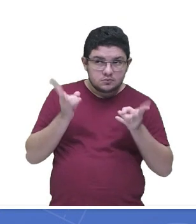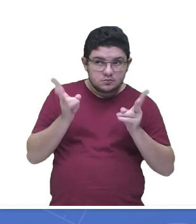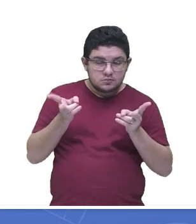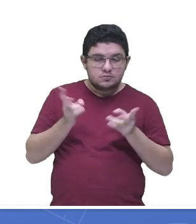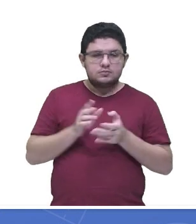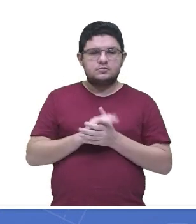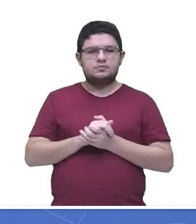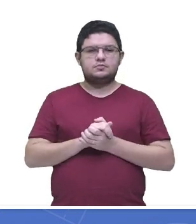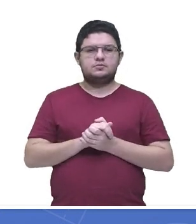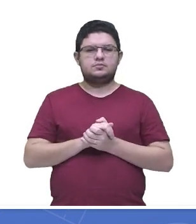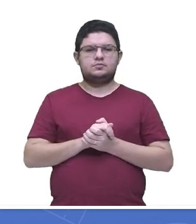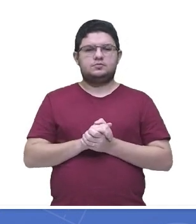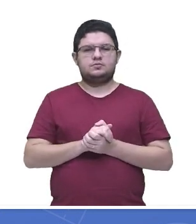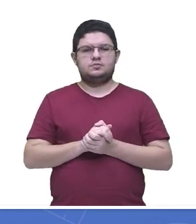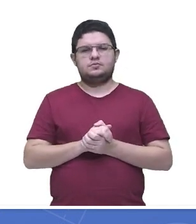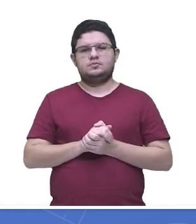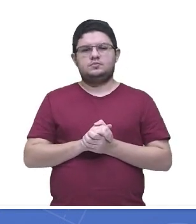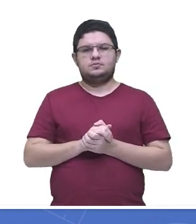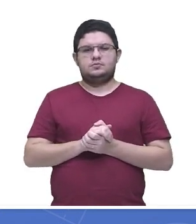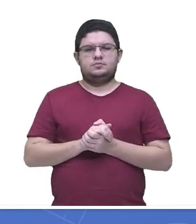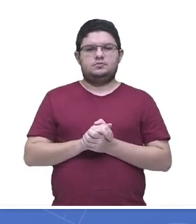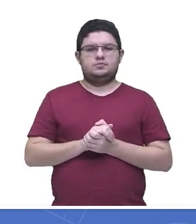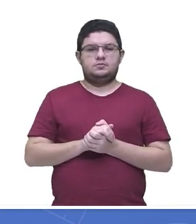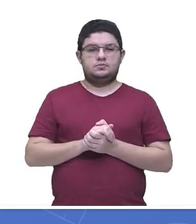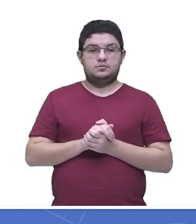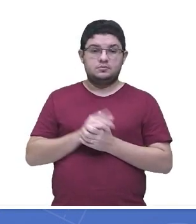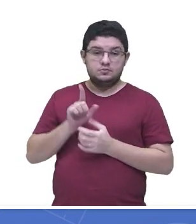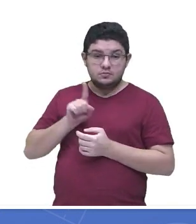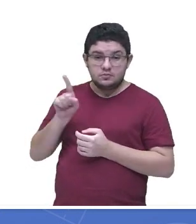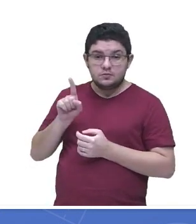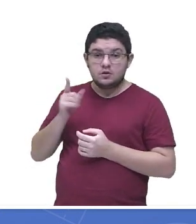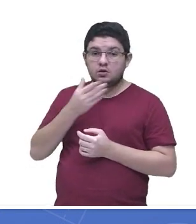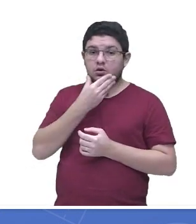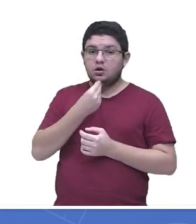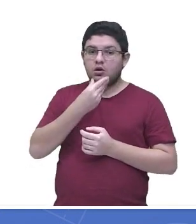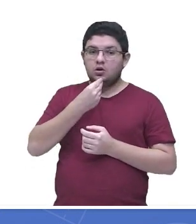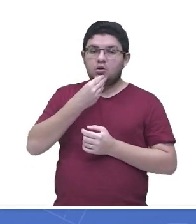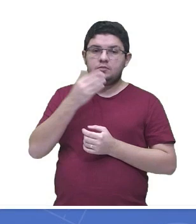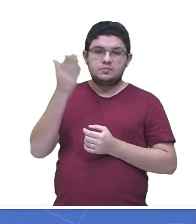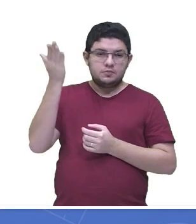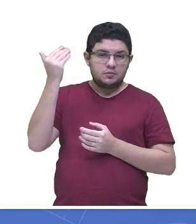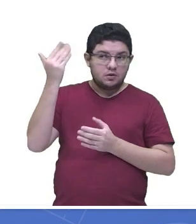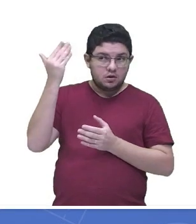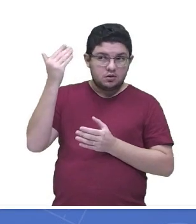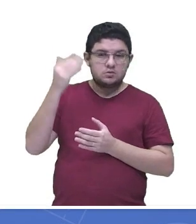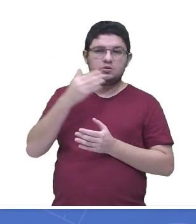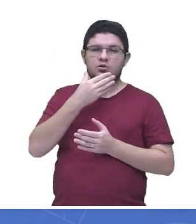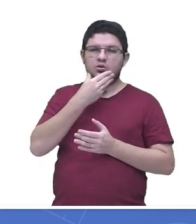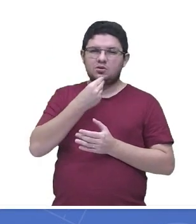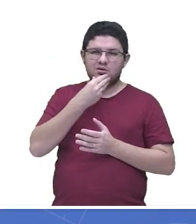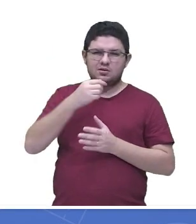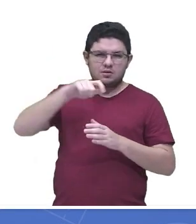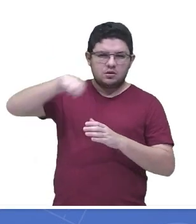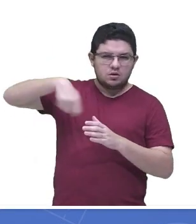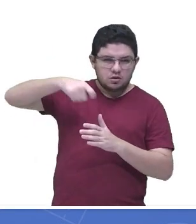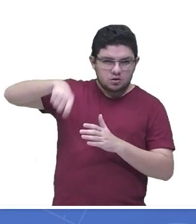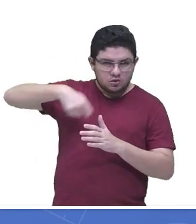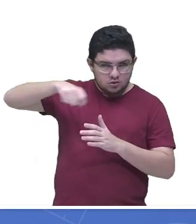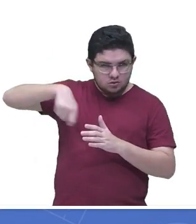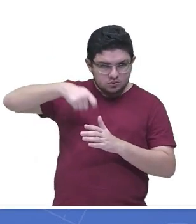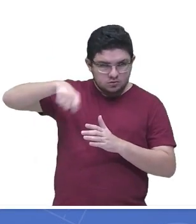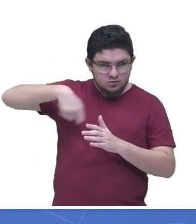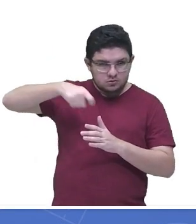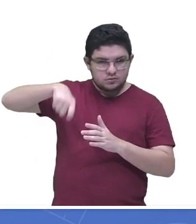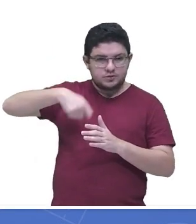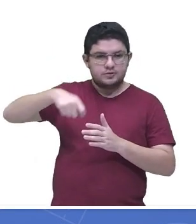He was cooking. He was cooking. Ele estava cozinhando. Ele estava cozinhando. Aqui